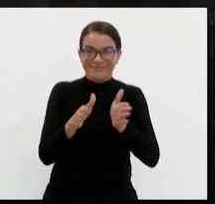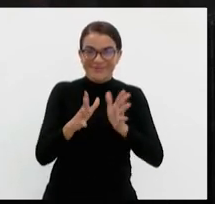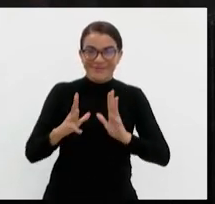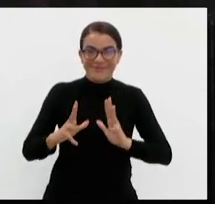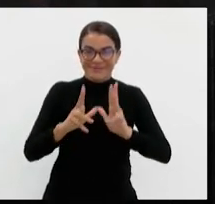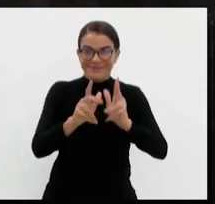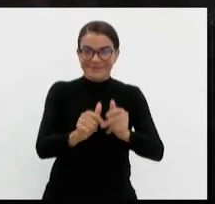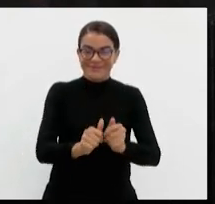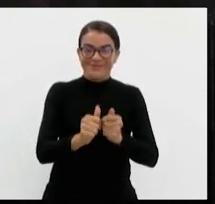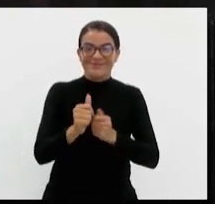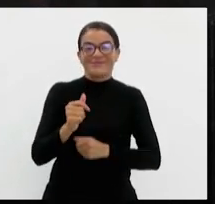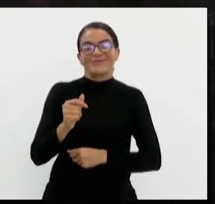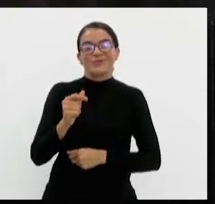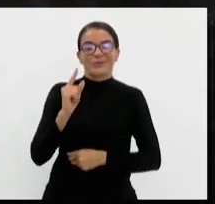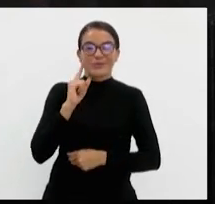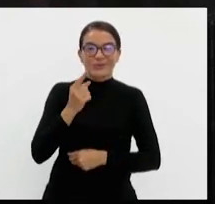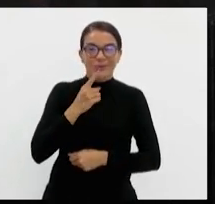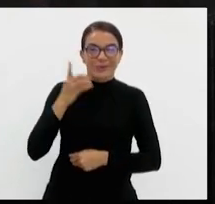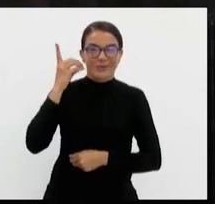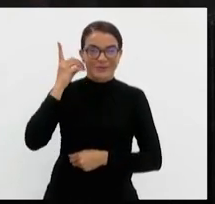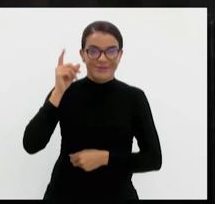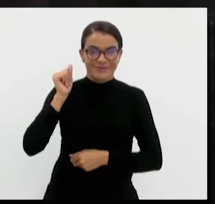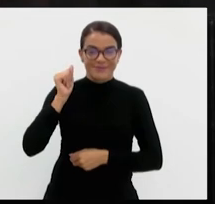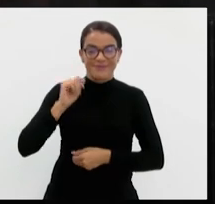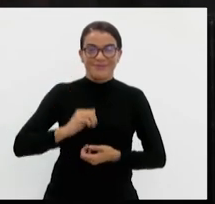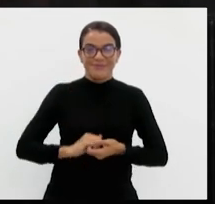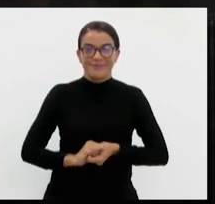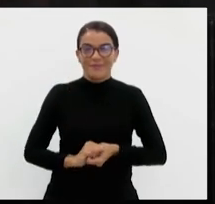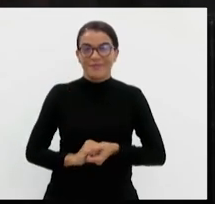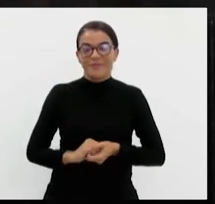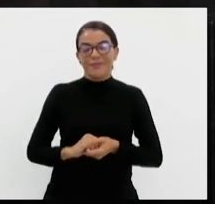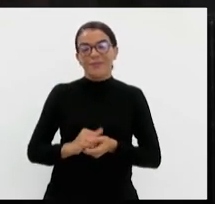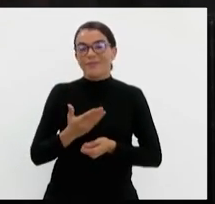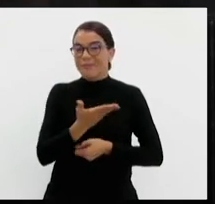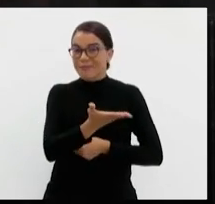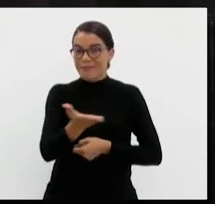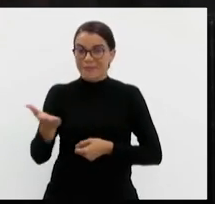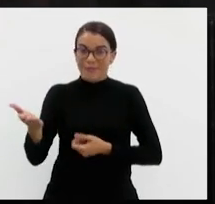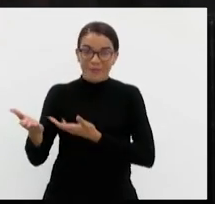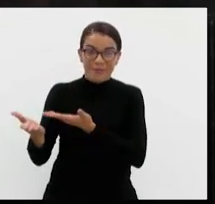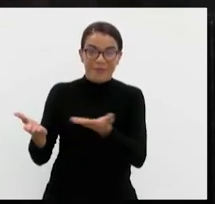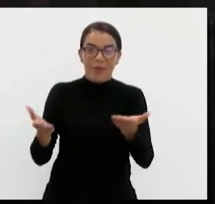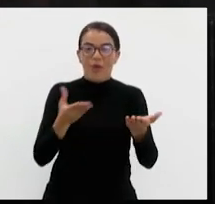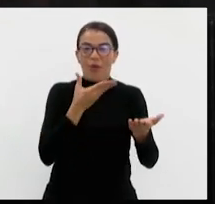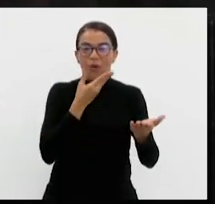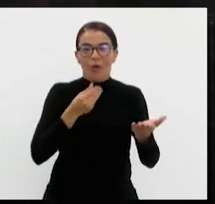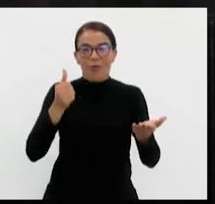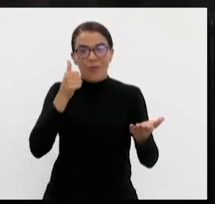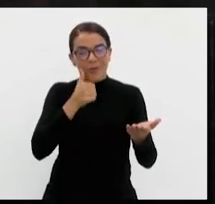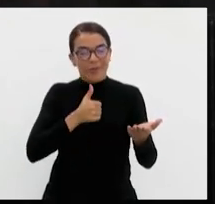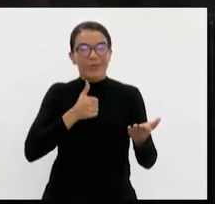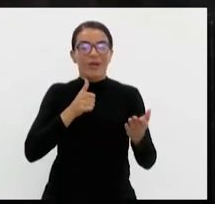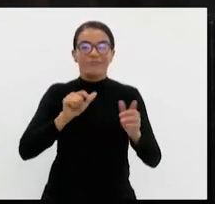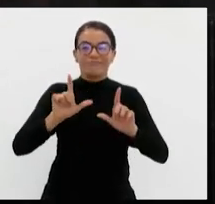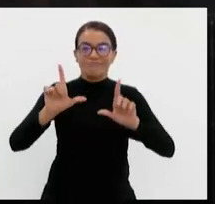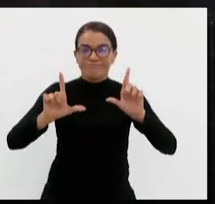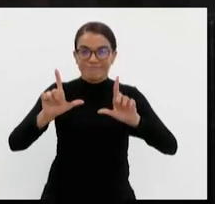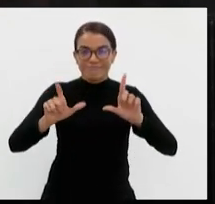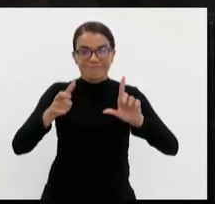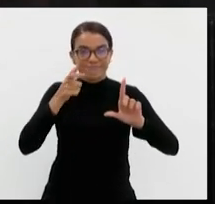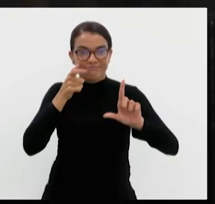deficientes auditivos, senhoras e senhores telespectadores da TV